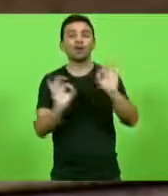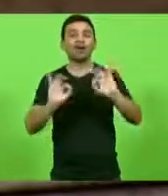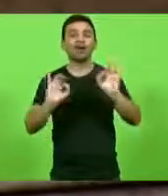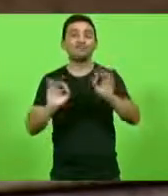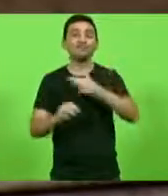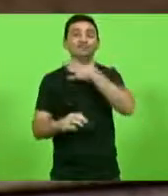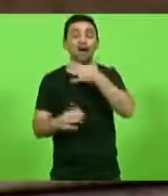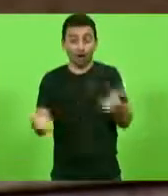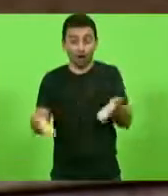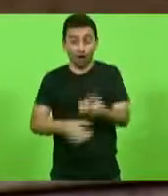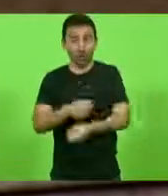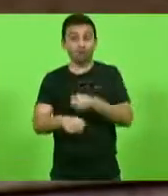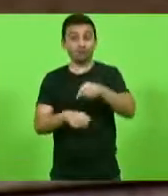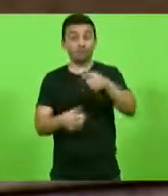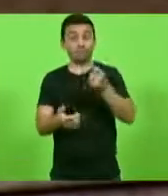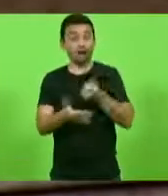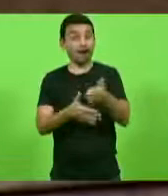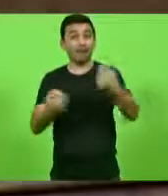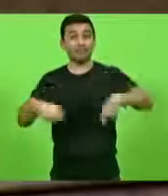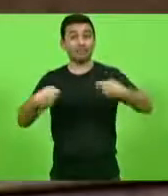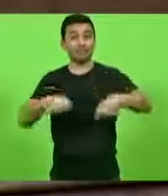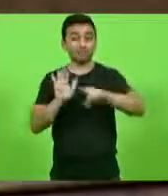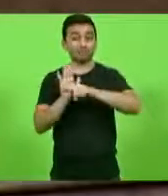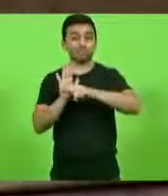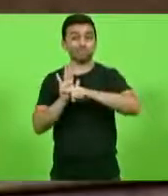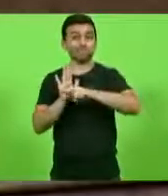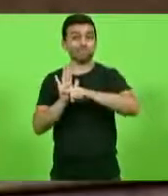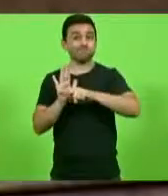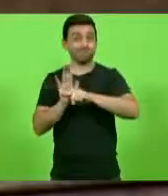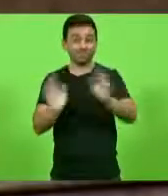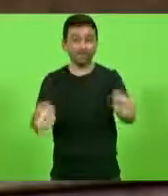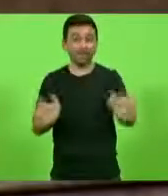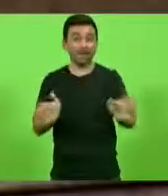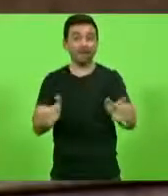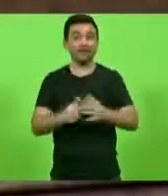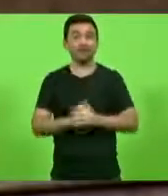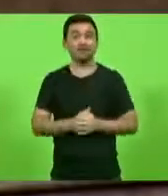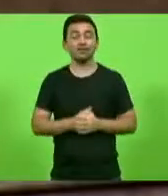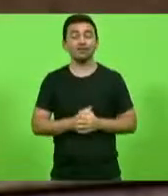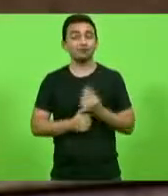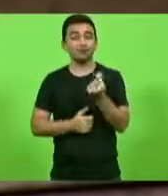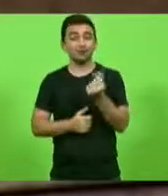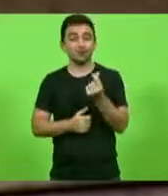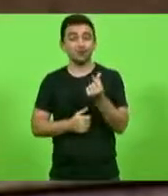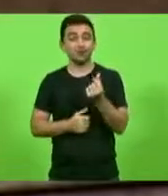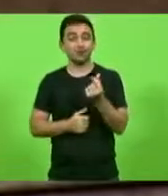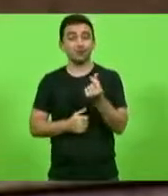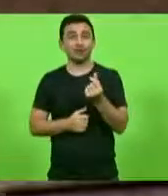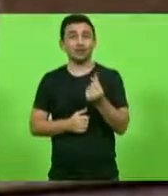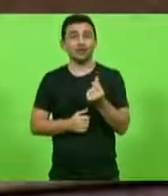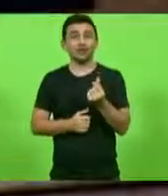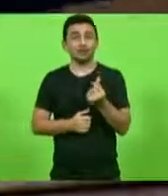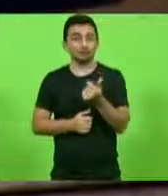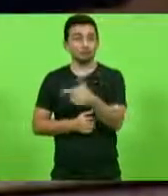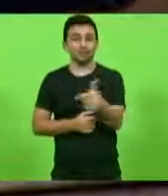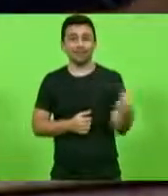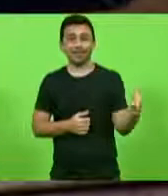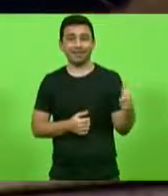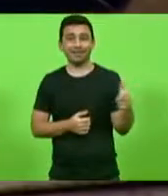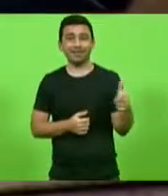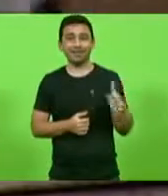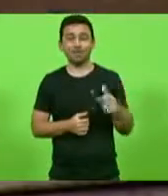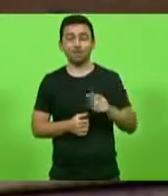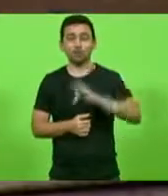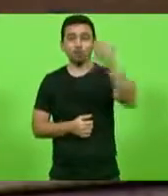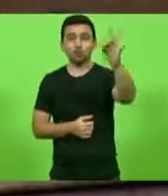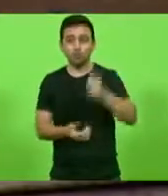ano tem que pagar, esse ano tem déficit, esse ano tem déficit. Esse dinheiro não existe, na verdade. Nós vamos pagar ele na frente